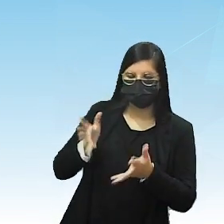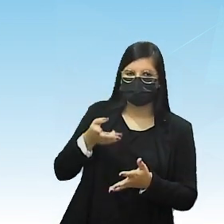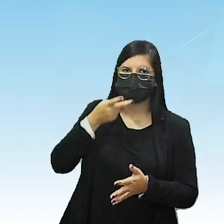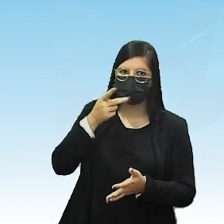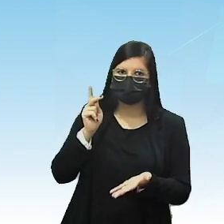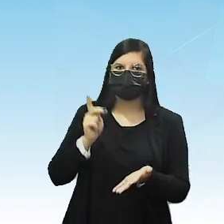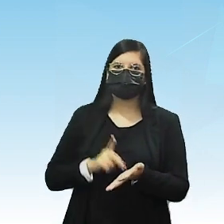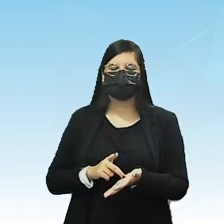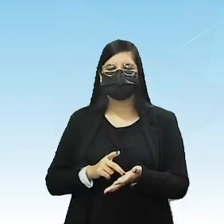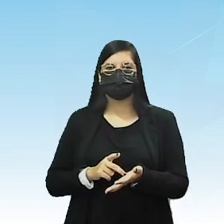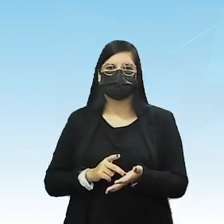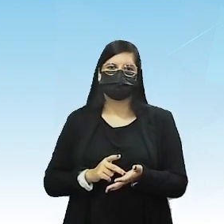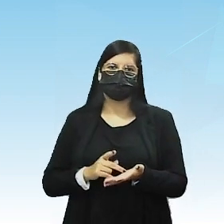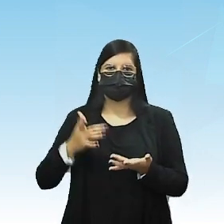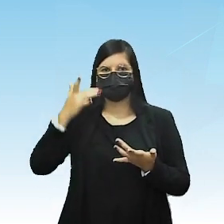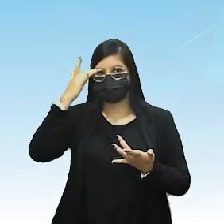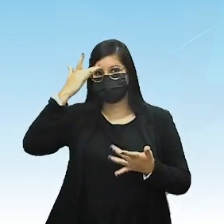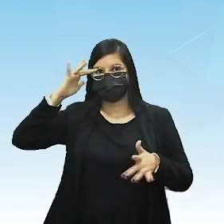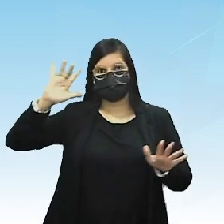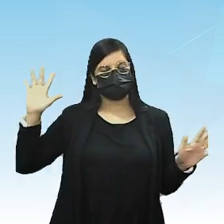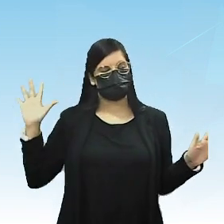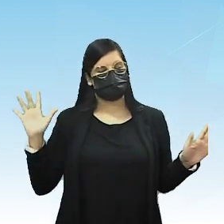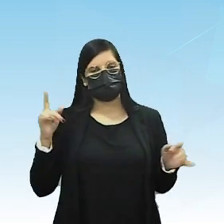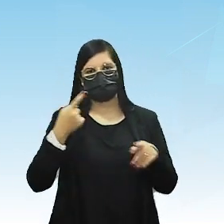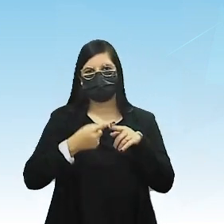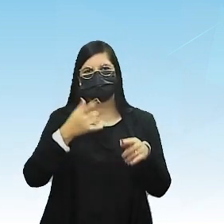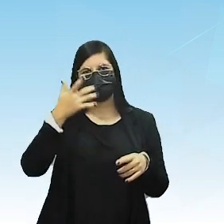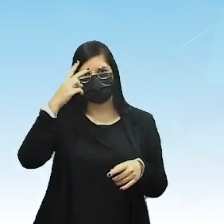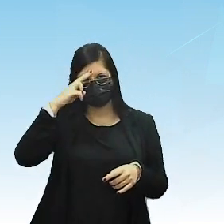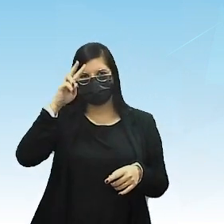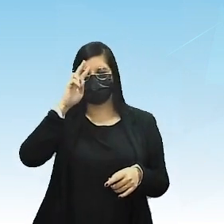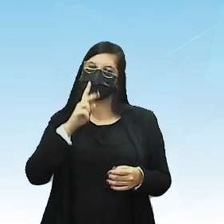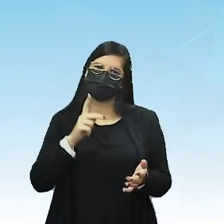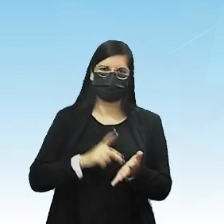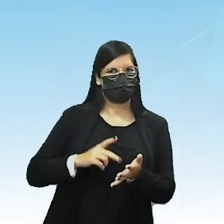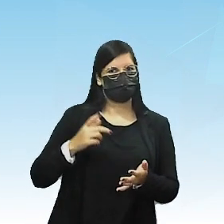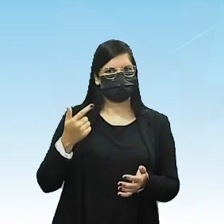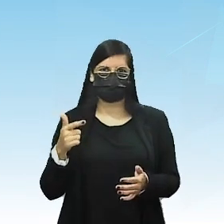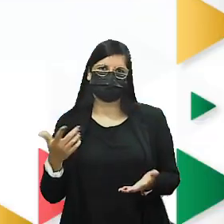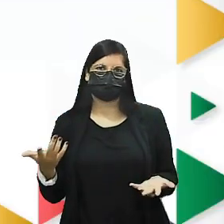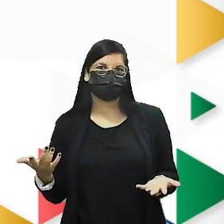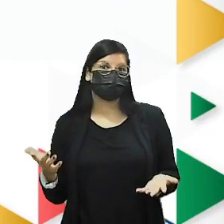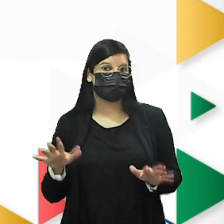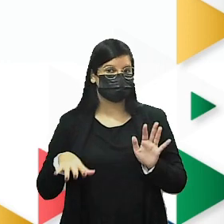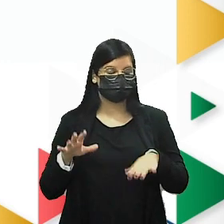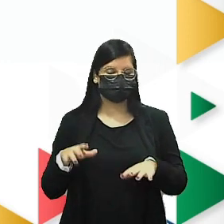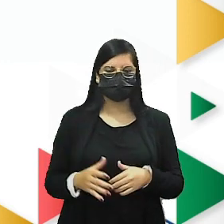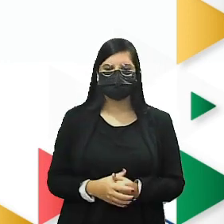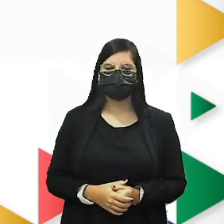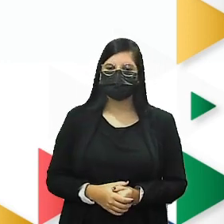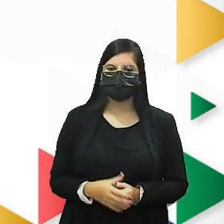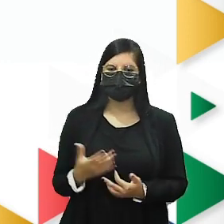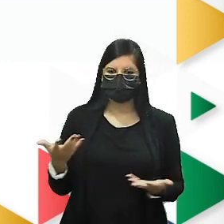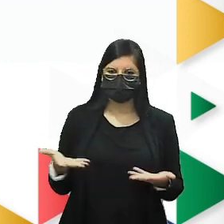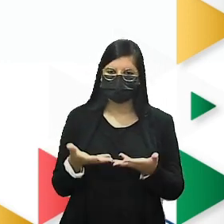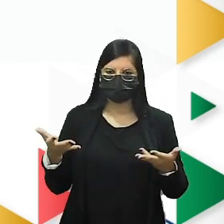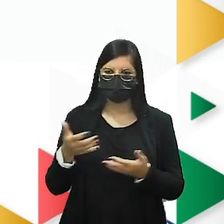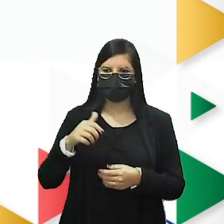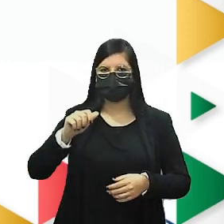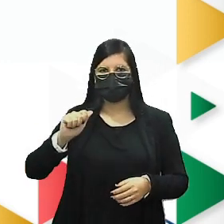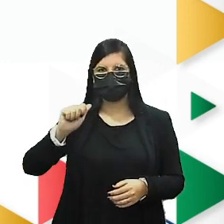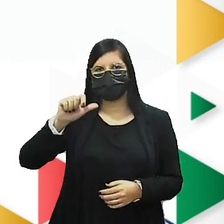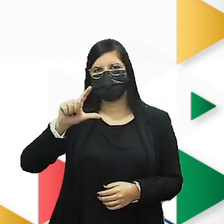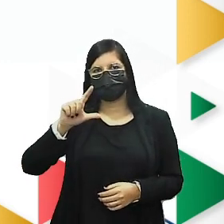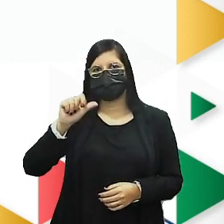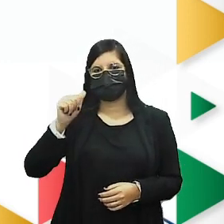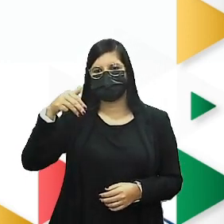verdade, ou não, né? Já que as lendas são atestadas dessa forma. Também temos a lenda da Alamoa, que